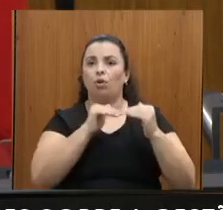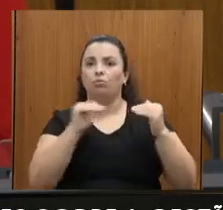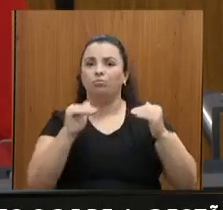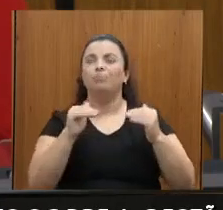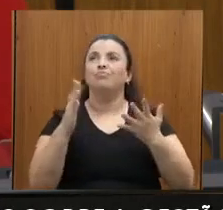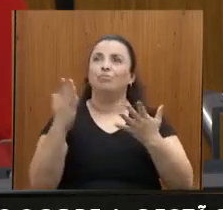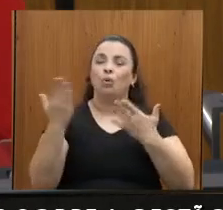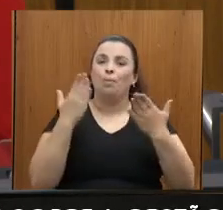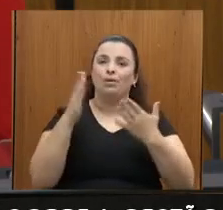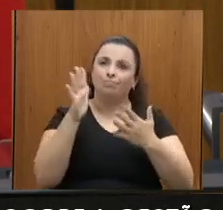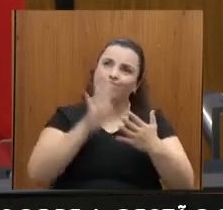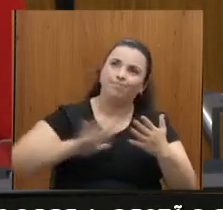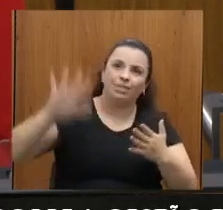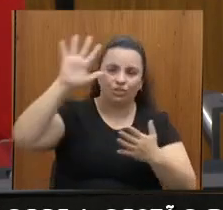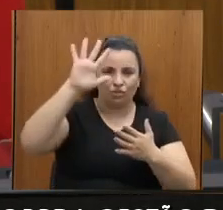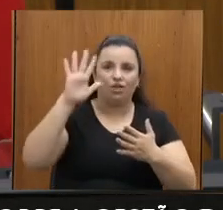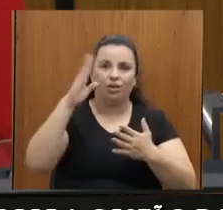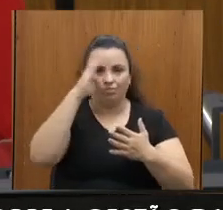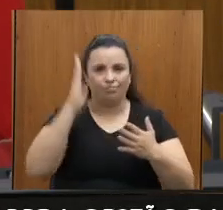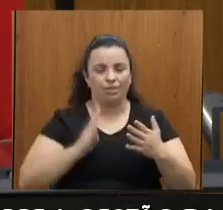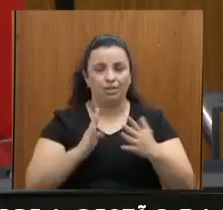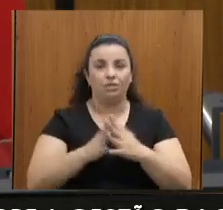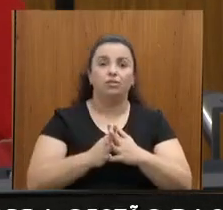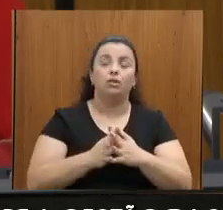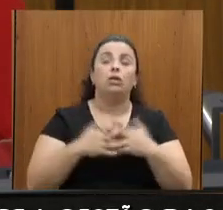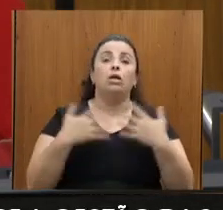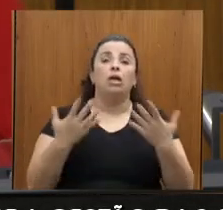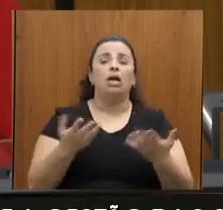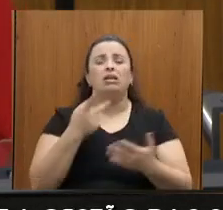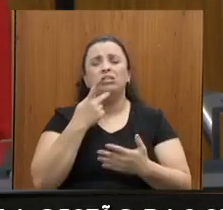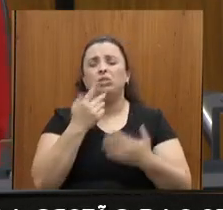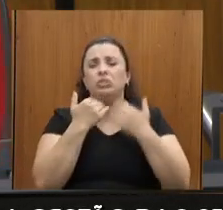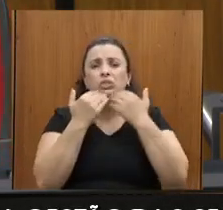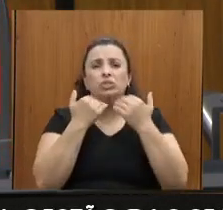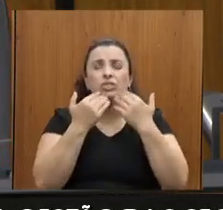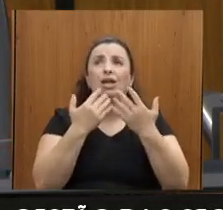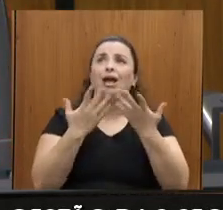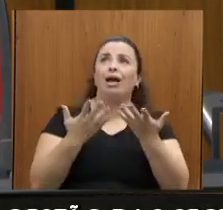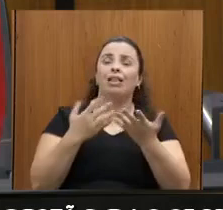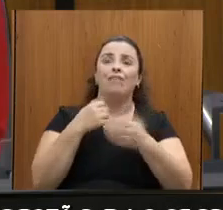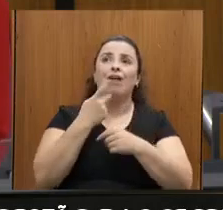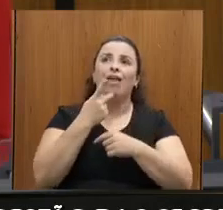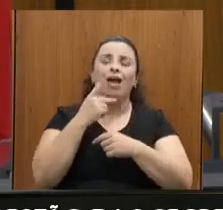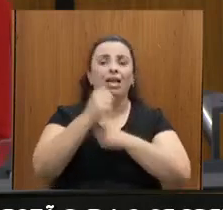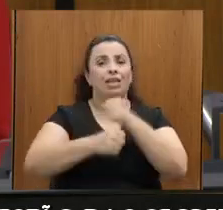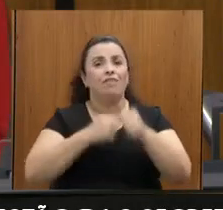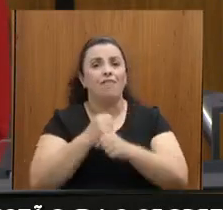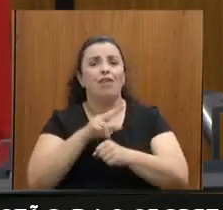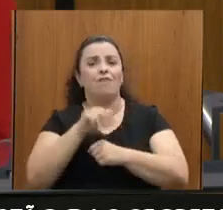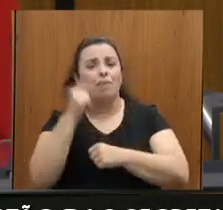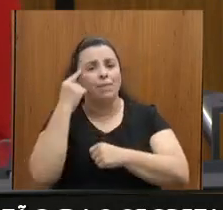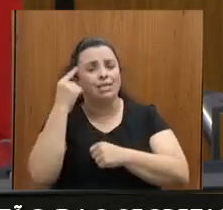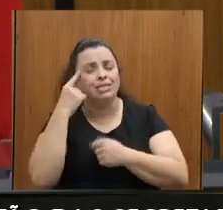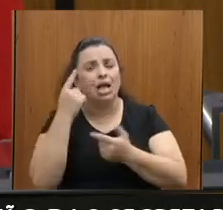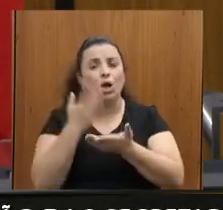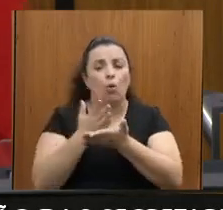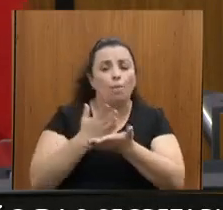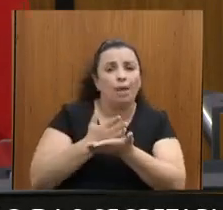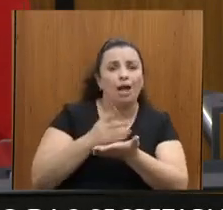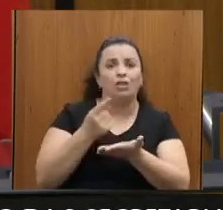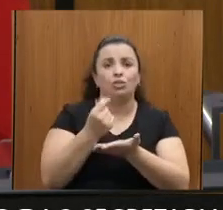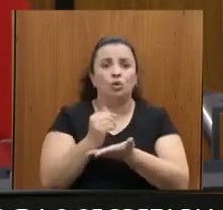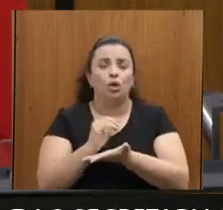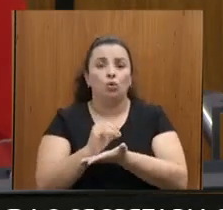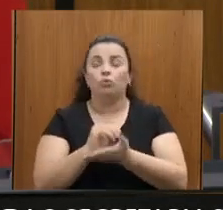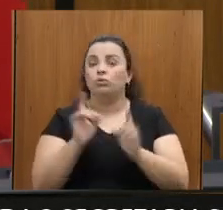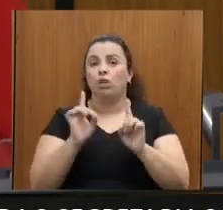fazem. Não adianta Twitter do governador dizendo que ano que vem vai pensar o que fazer com parte do recurso. O recurso